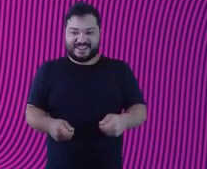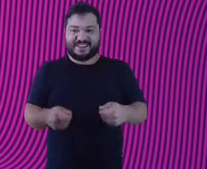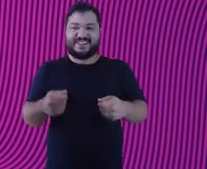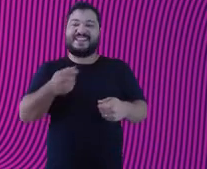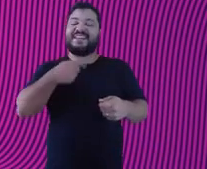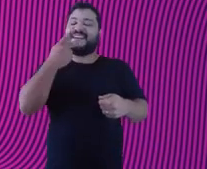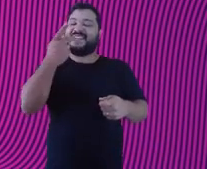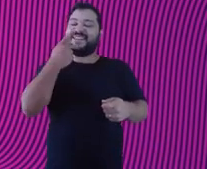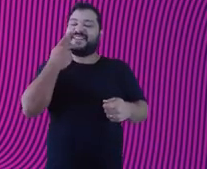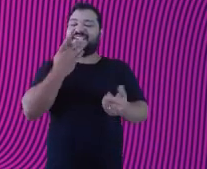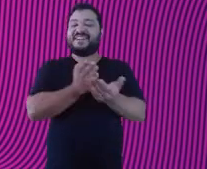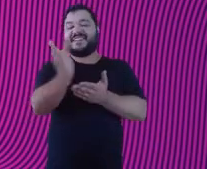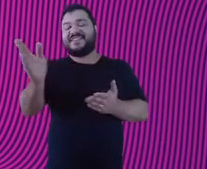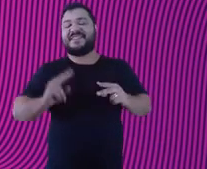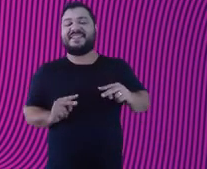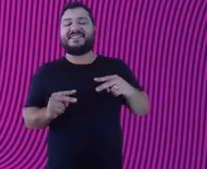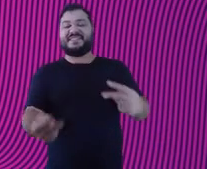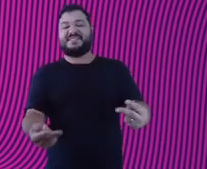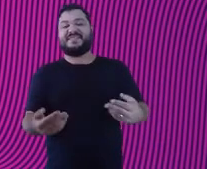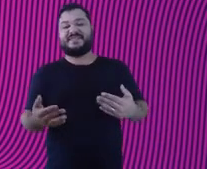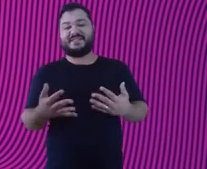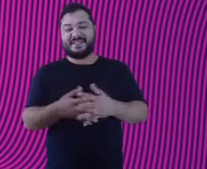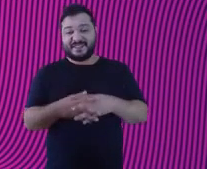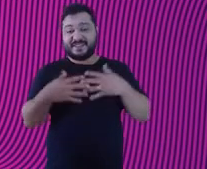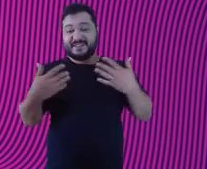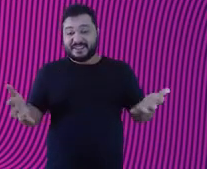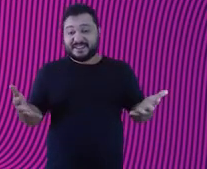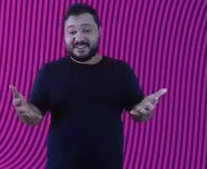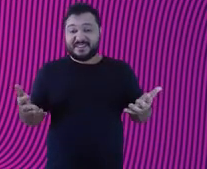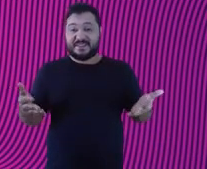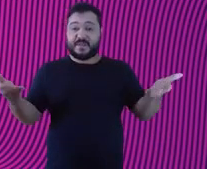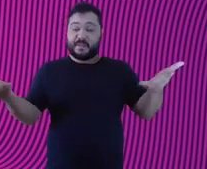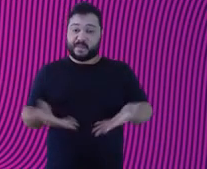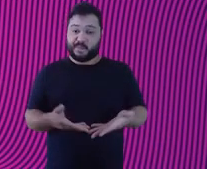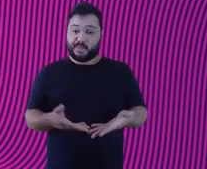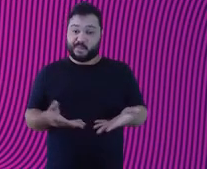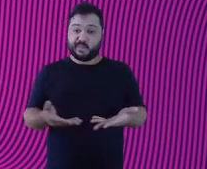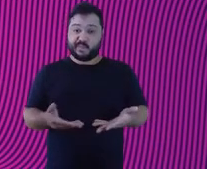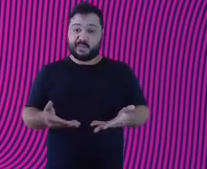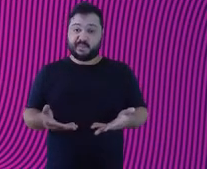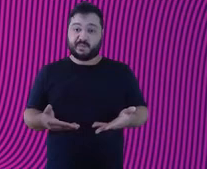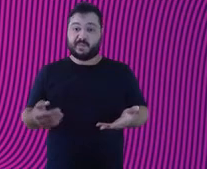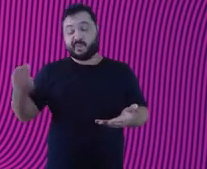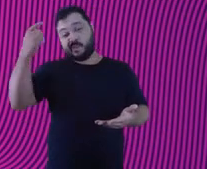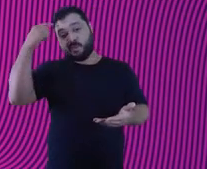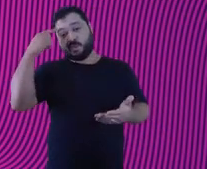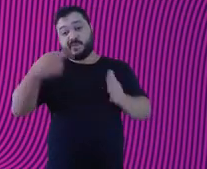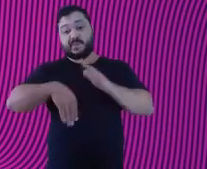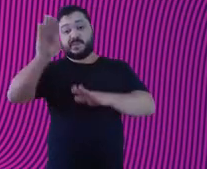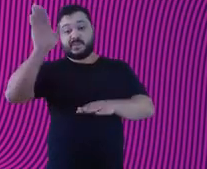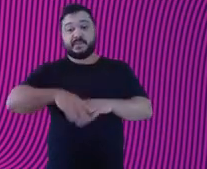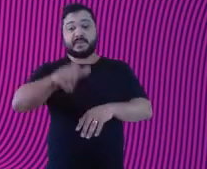um viés de transplantador, né? Então, hoje eu penso muito mais naquele